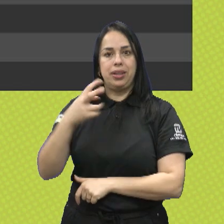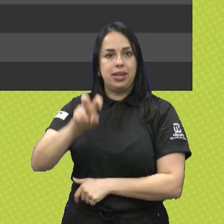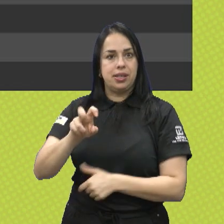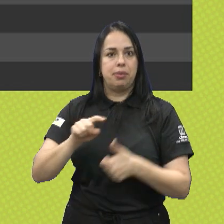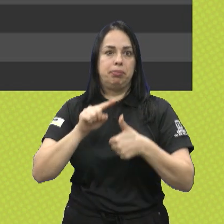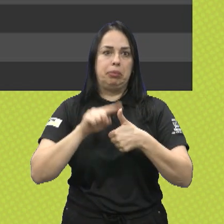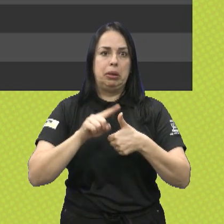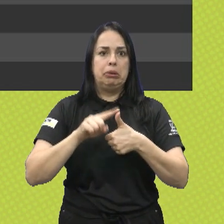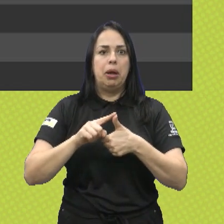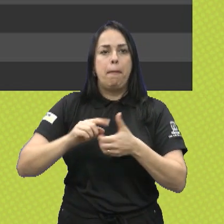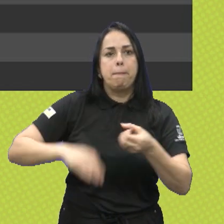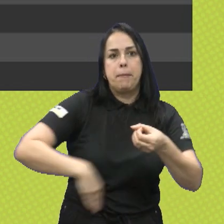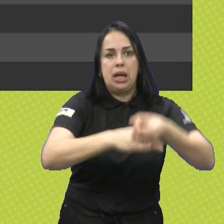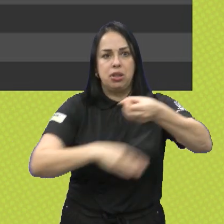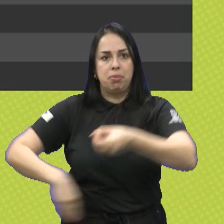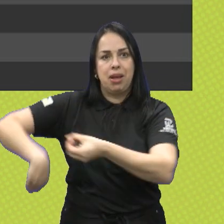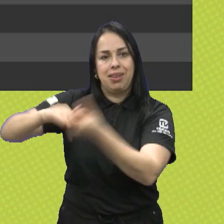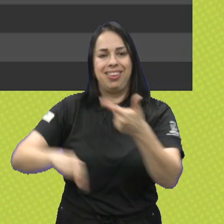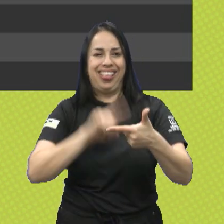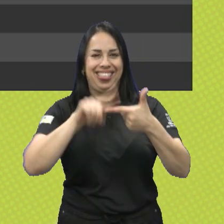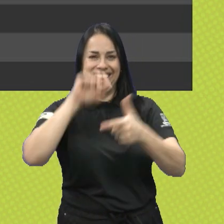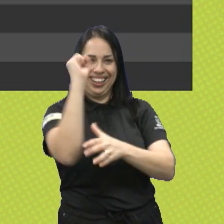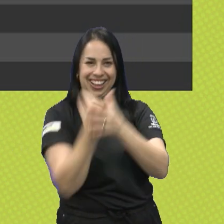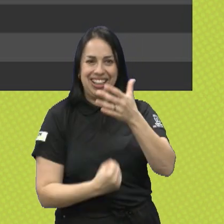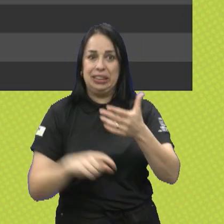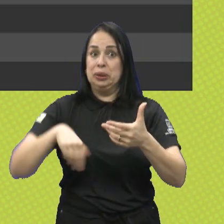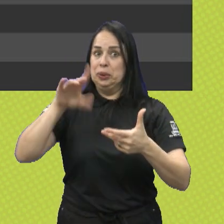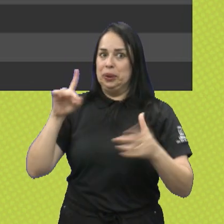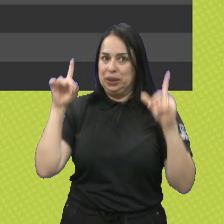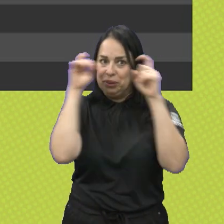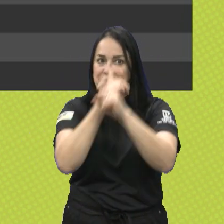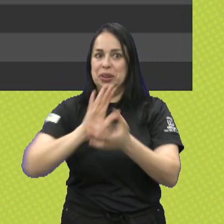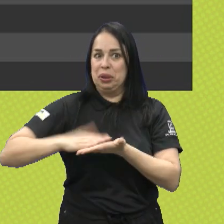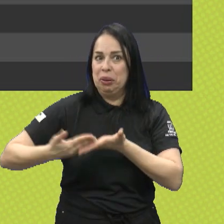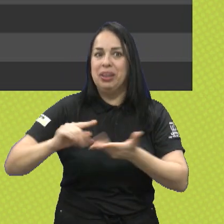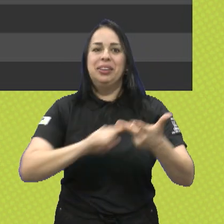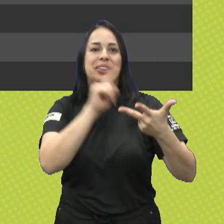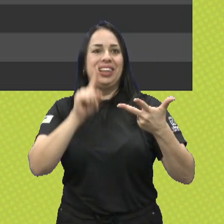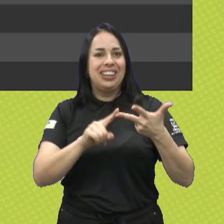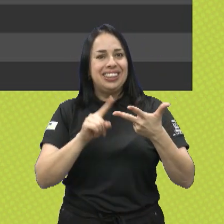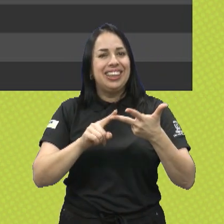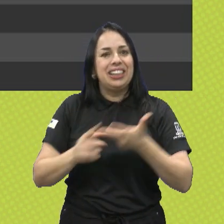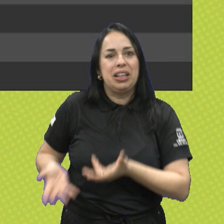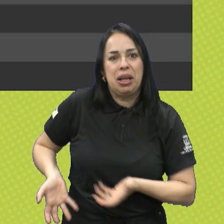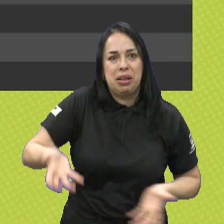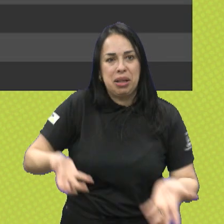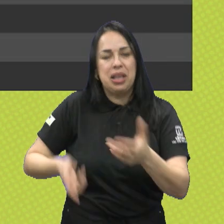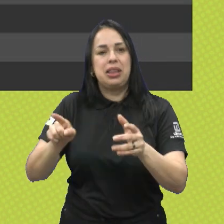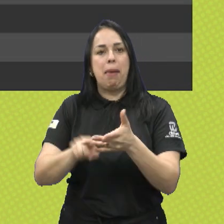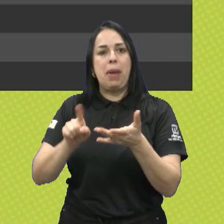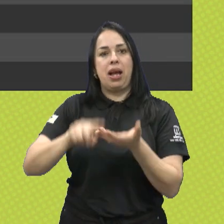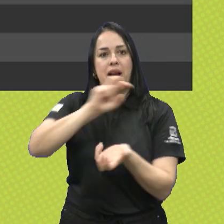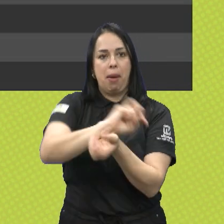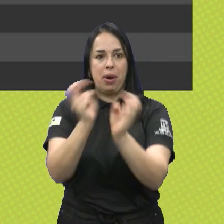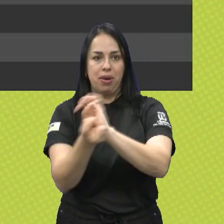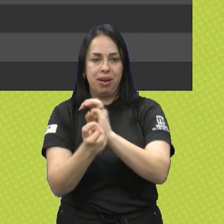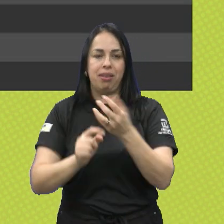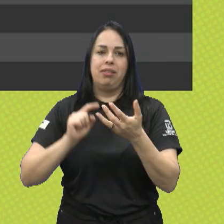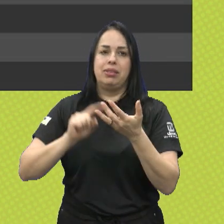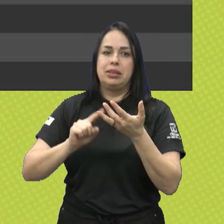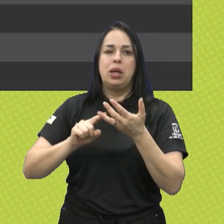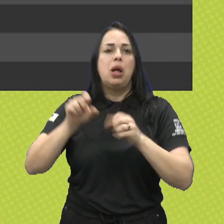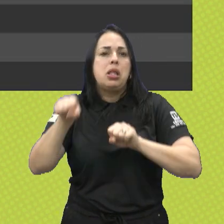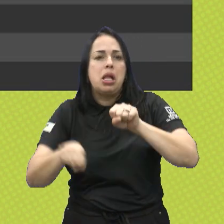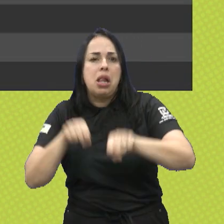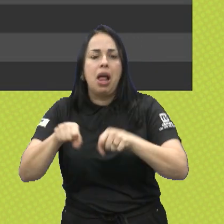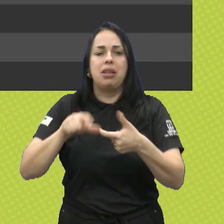basquete 3x3, agora que eu mato a Libras. Biribol, bocha, capoeira, ciclismo, damas, futsal, aqui minhas medalhas de prata também no atletismo,